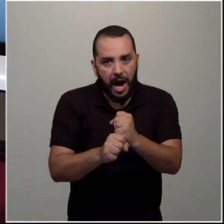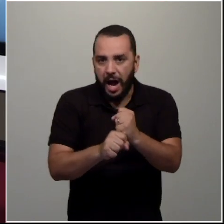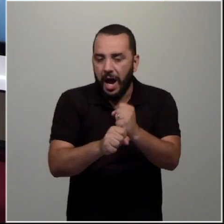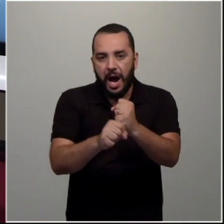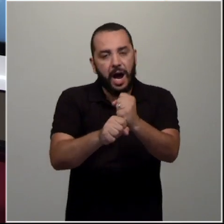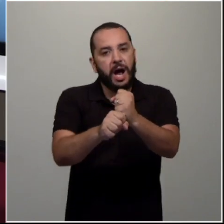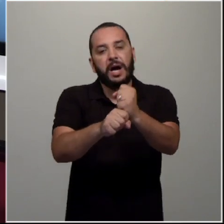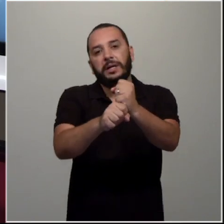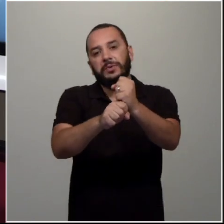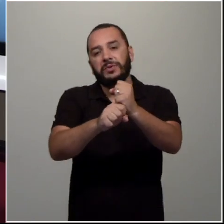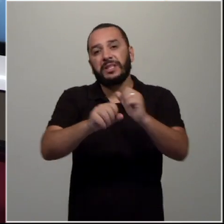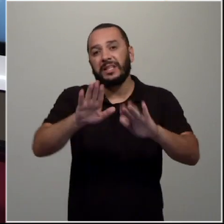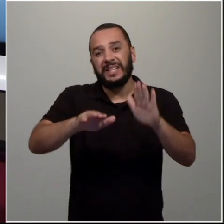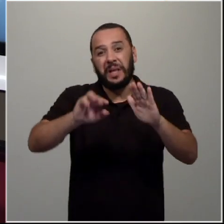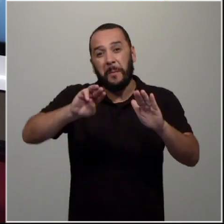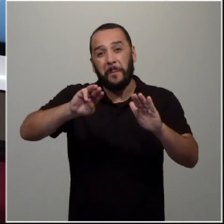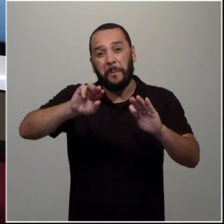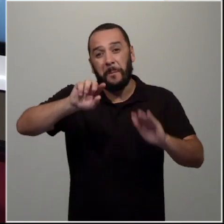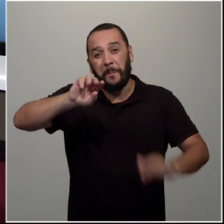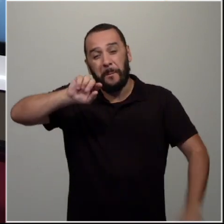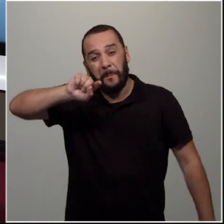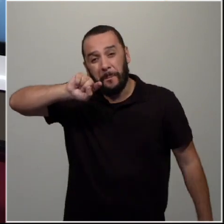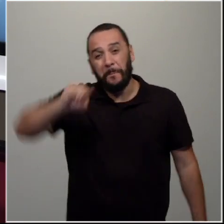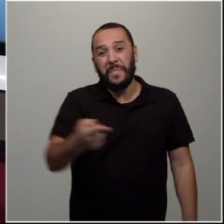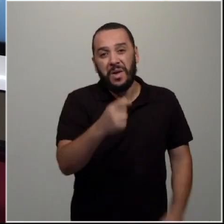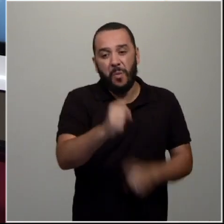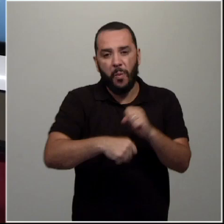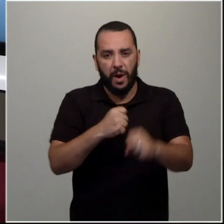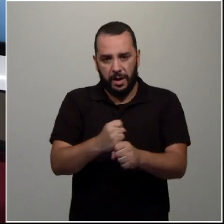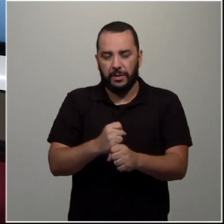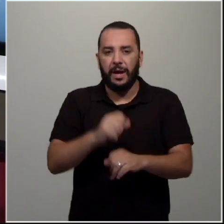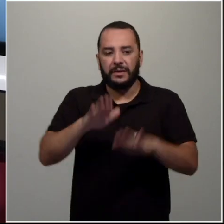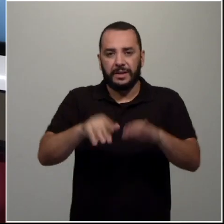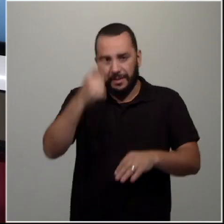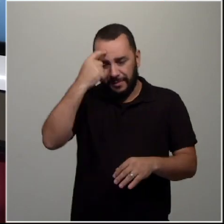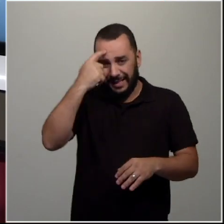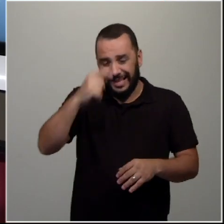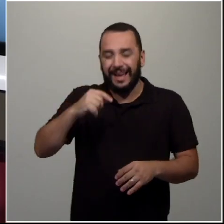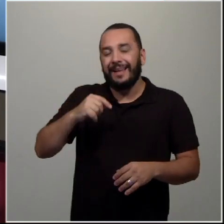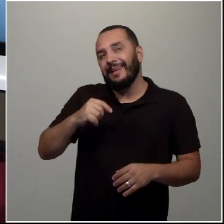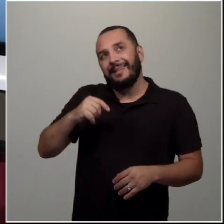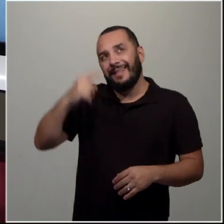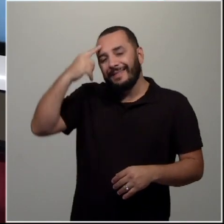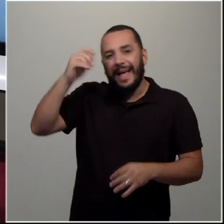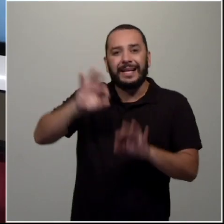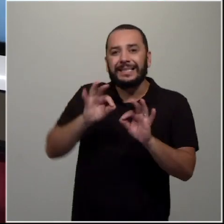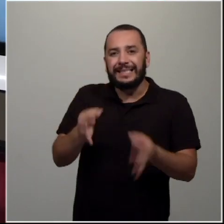que hoje para nós parecem muito simples e até relativamente óbvias bom